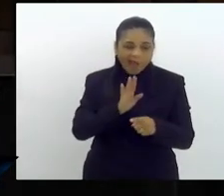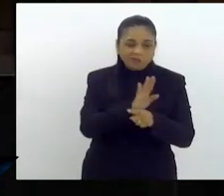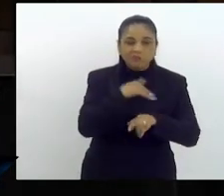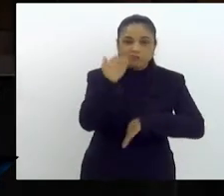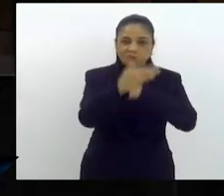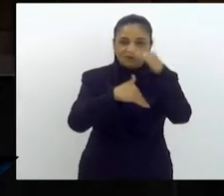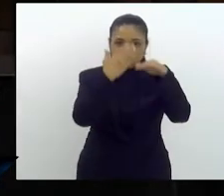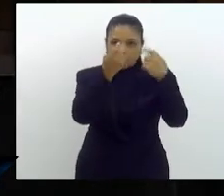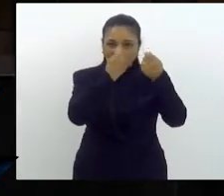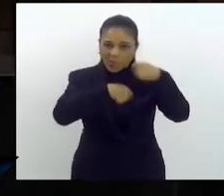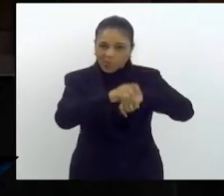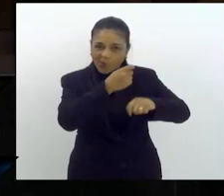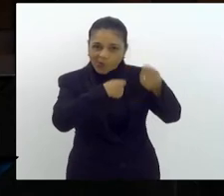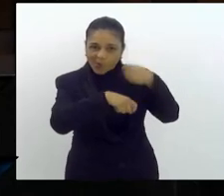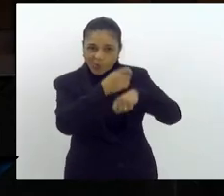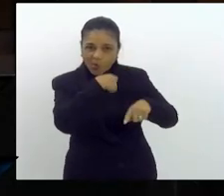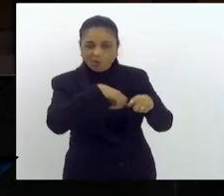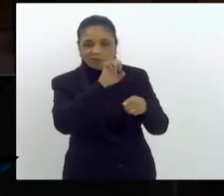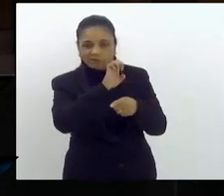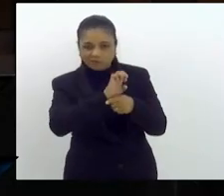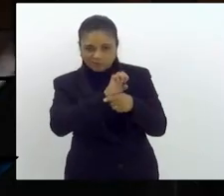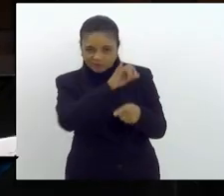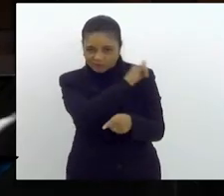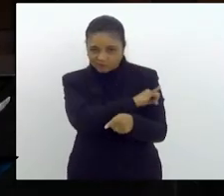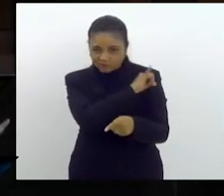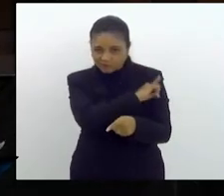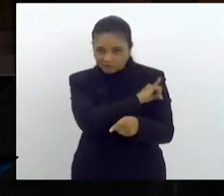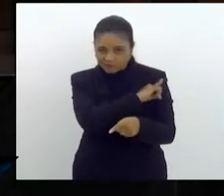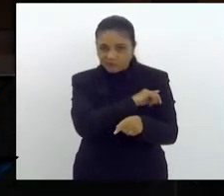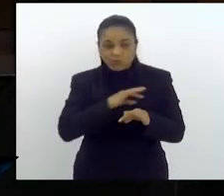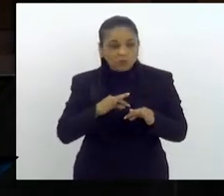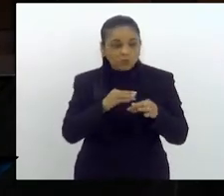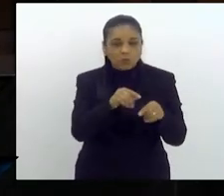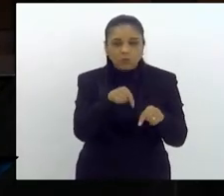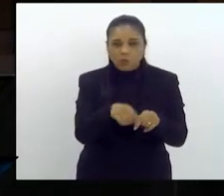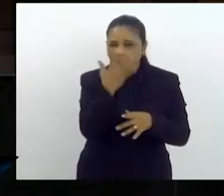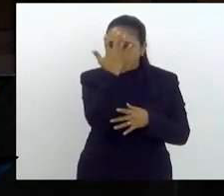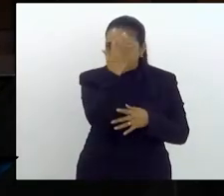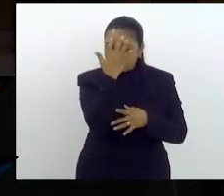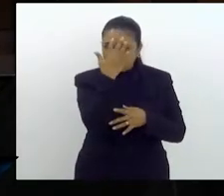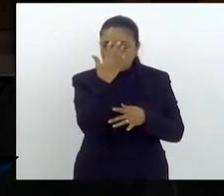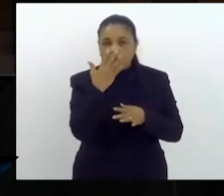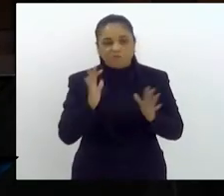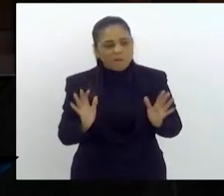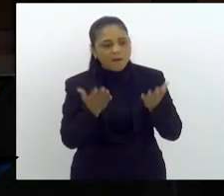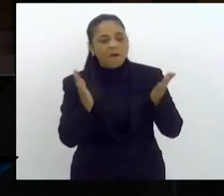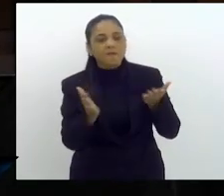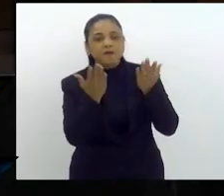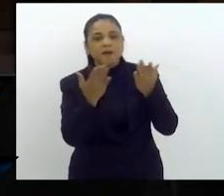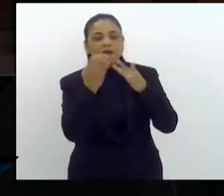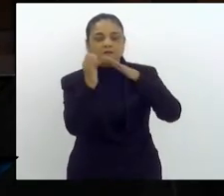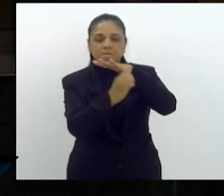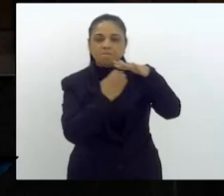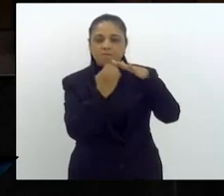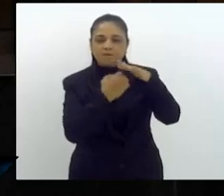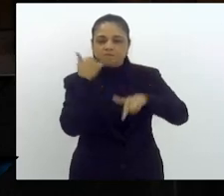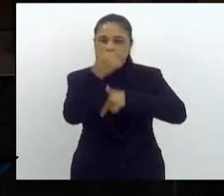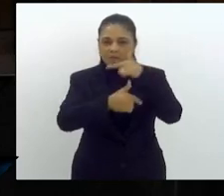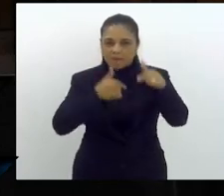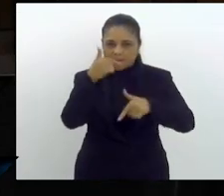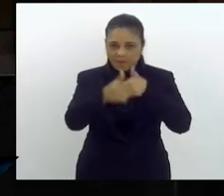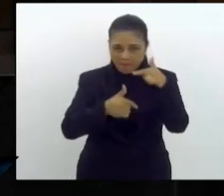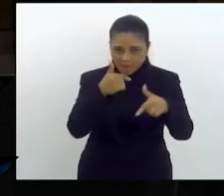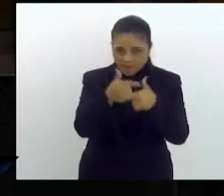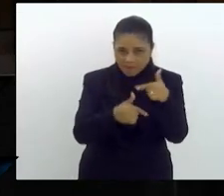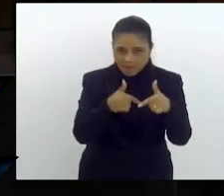desenvolvimento econômico do nosso Estado através de tudo aquilo que o carnaval oferece é de empresas de prestação de serviço